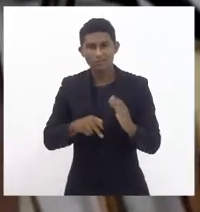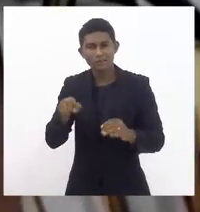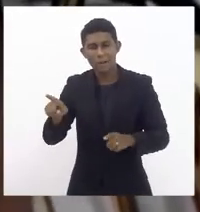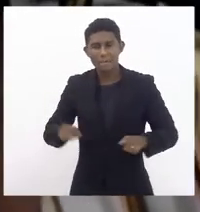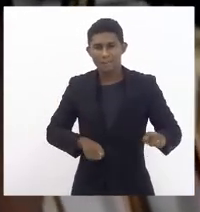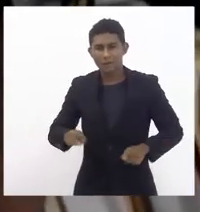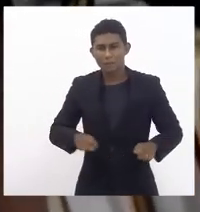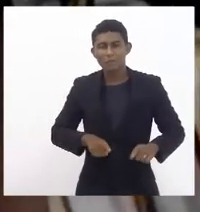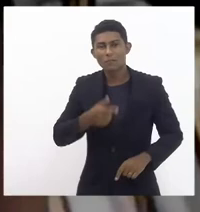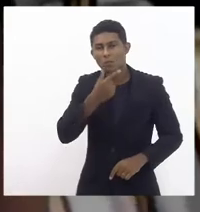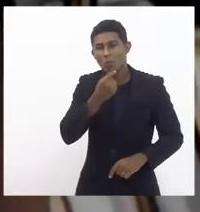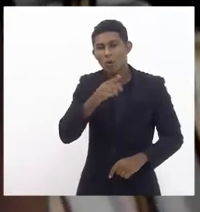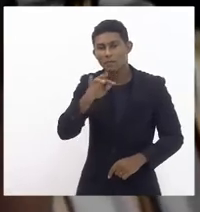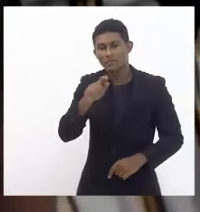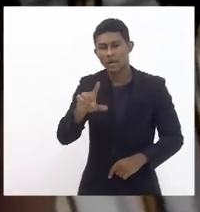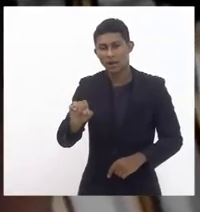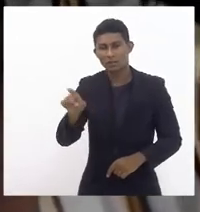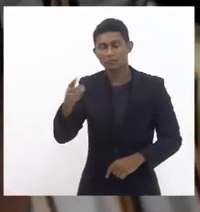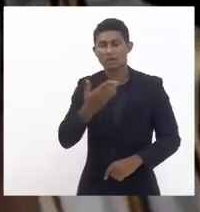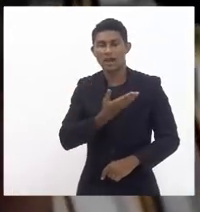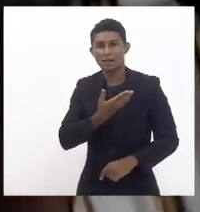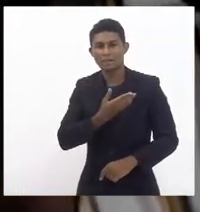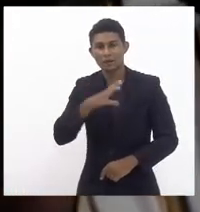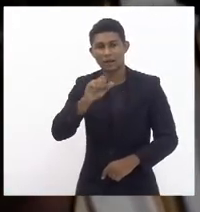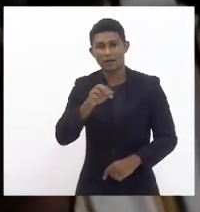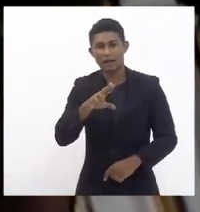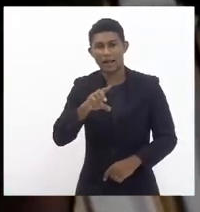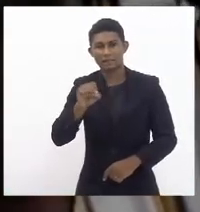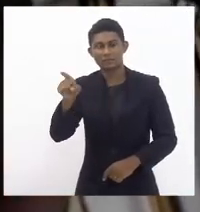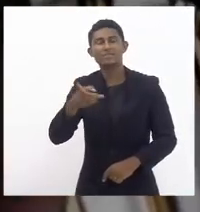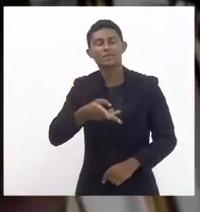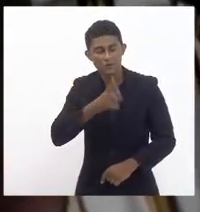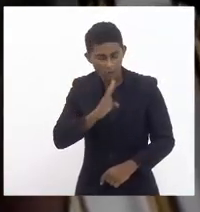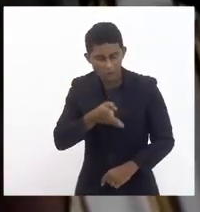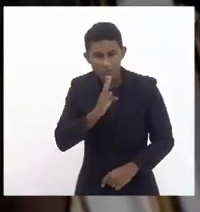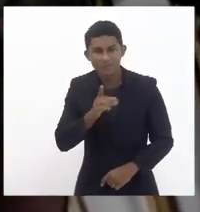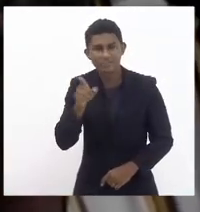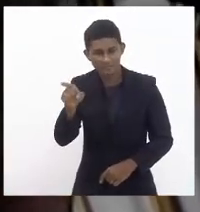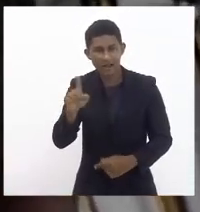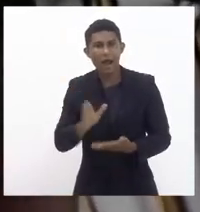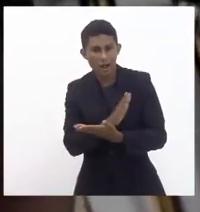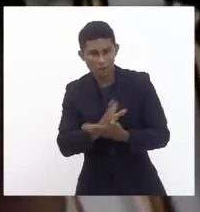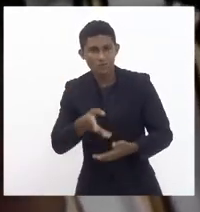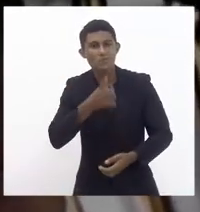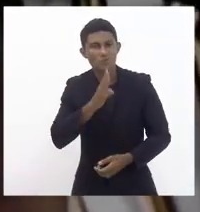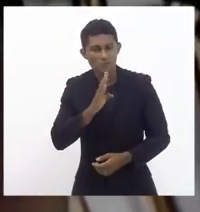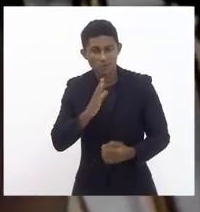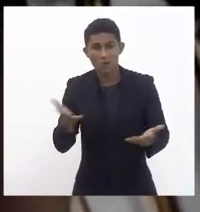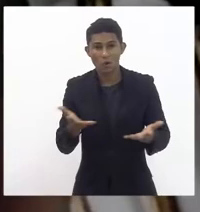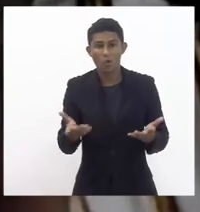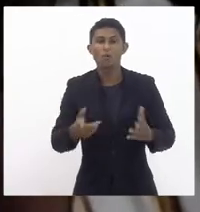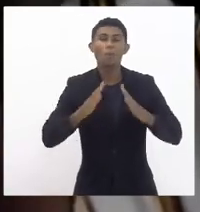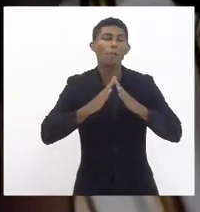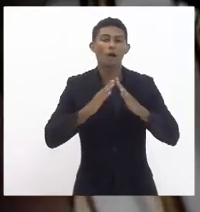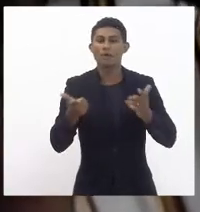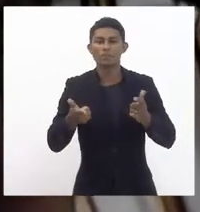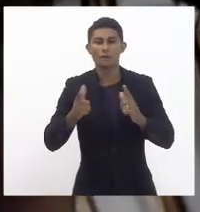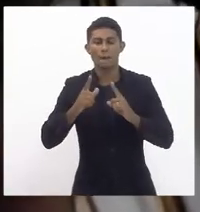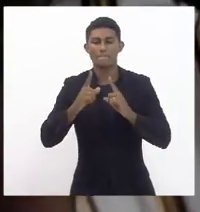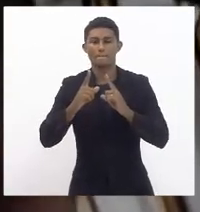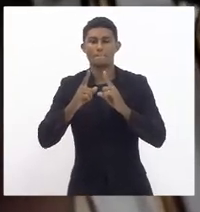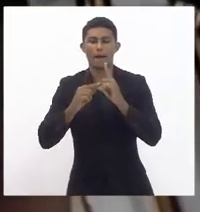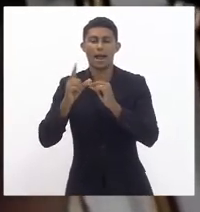Marisa de Mello você amiga do Carlos minc conhece muito bem e muitos aqui também devem conhecer hoje more e em Paris